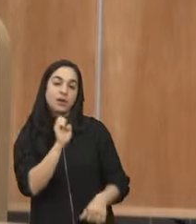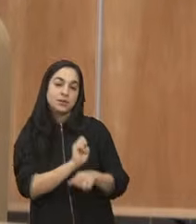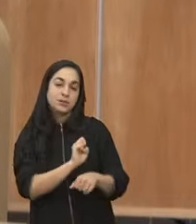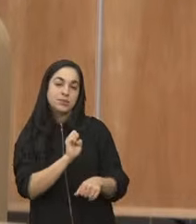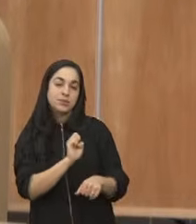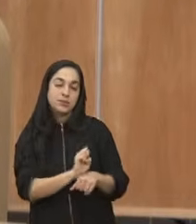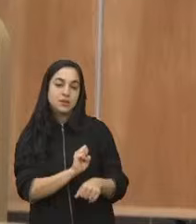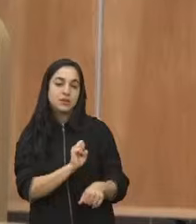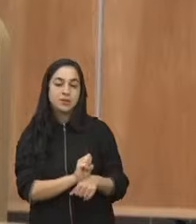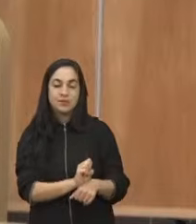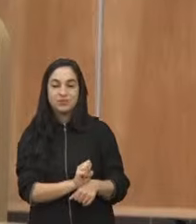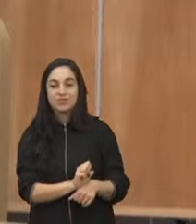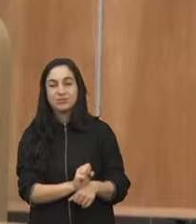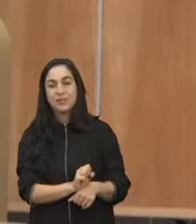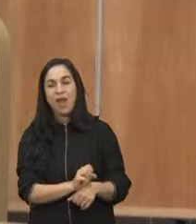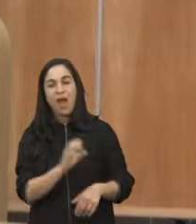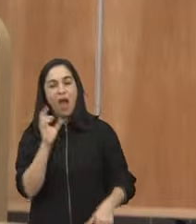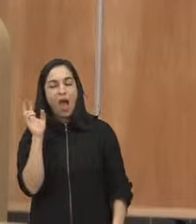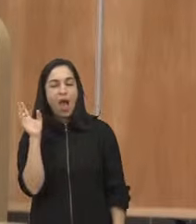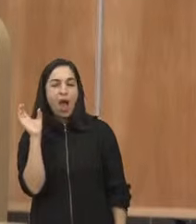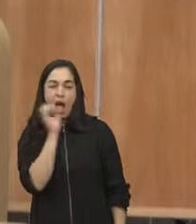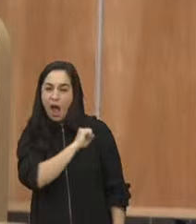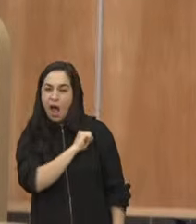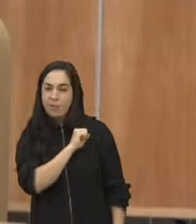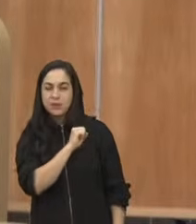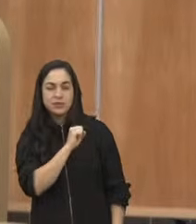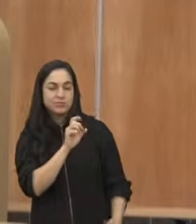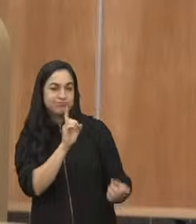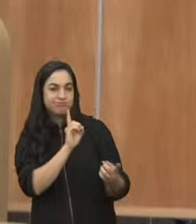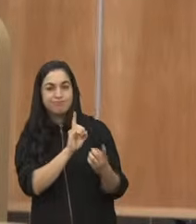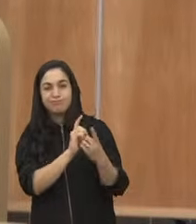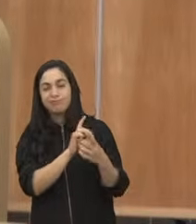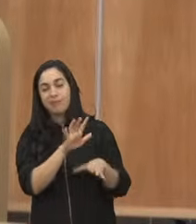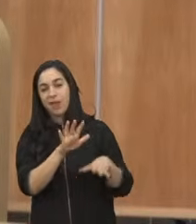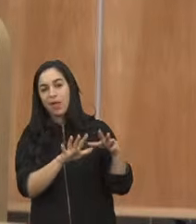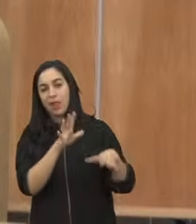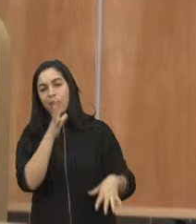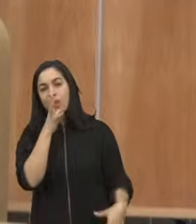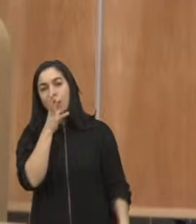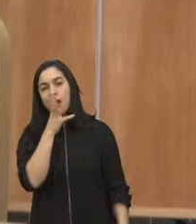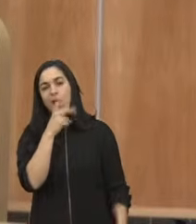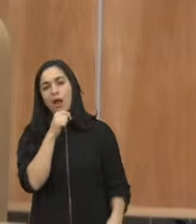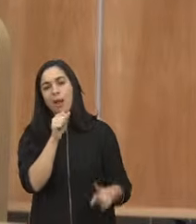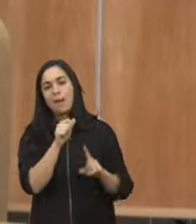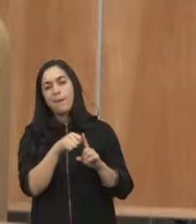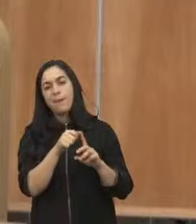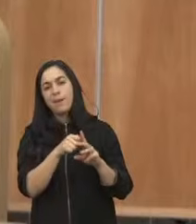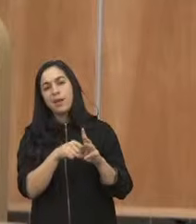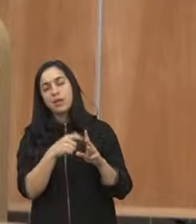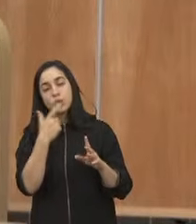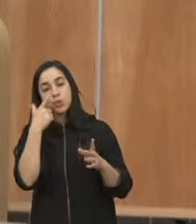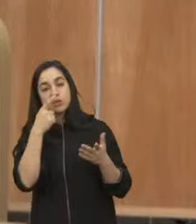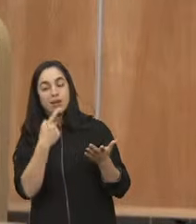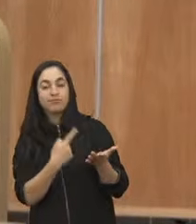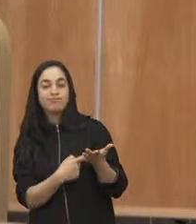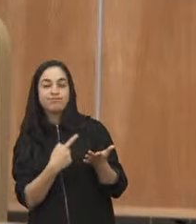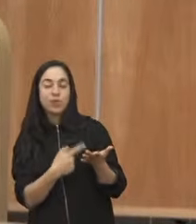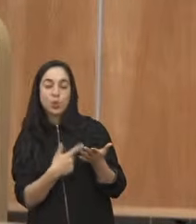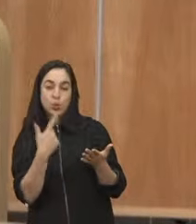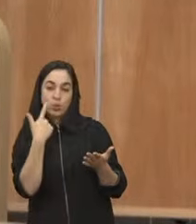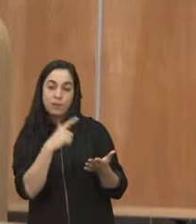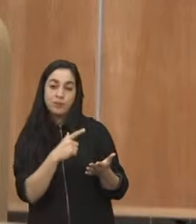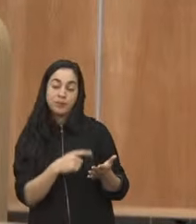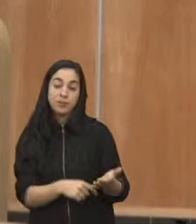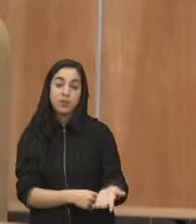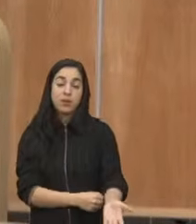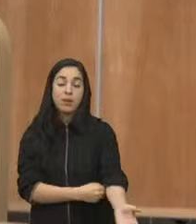atendido, demora meses para marcar uma consulta. Porém, as pessoas querem que esse atendimento mais